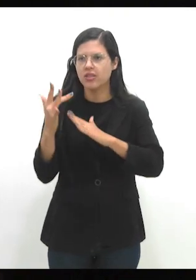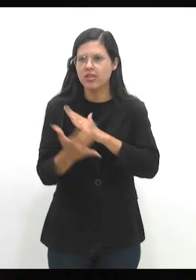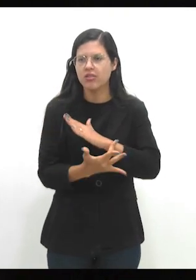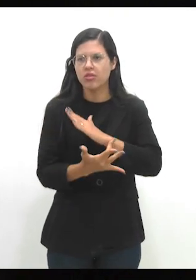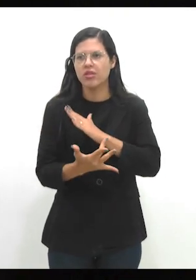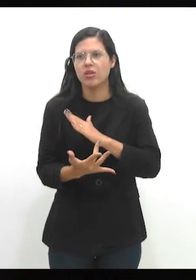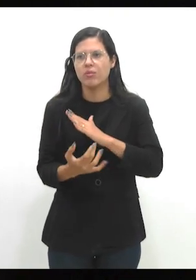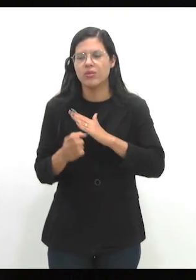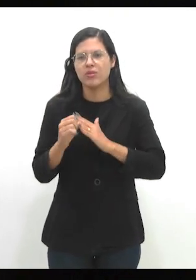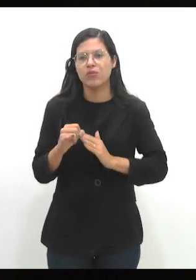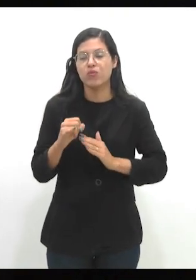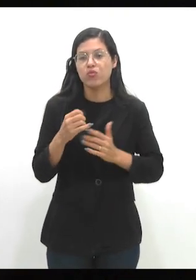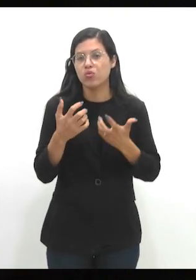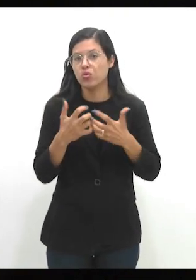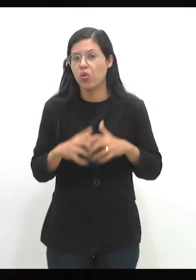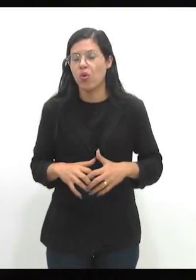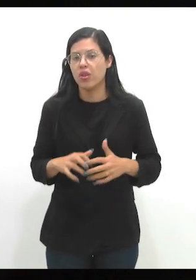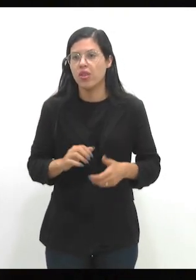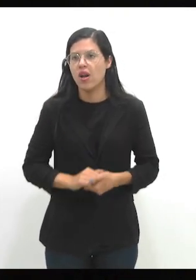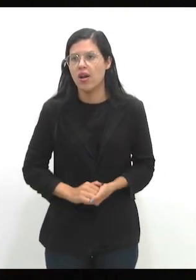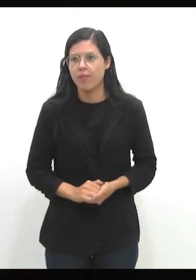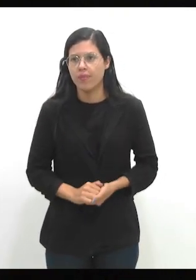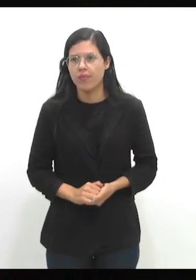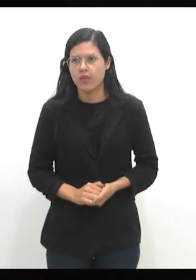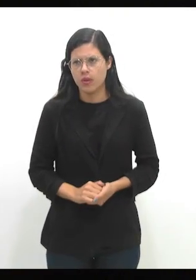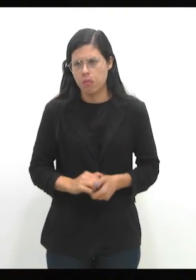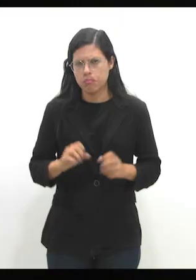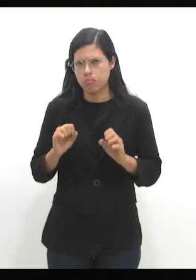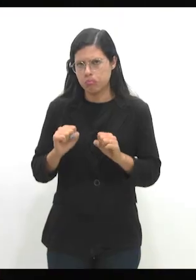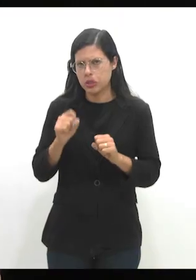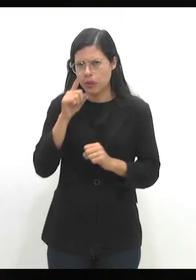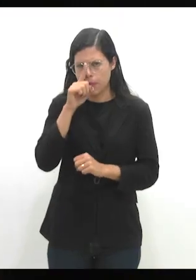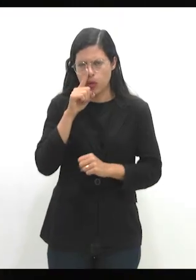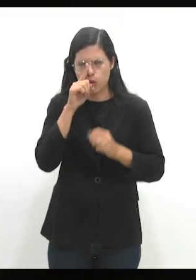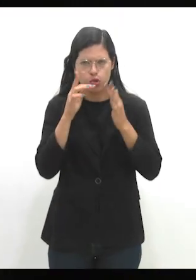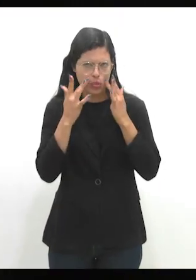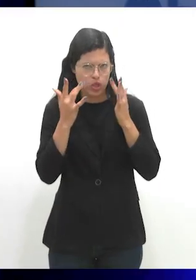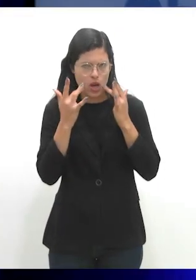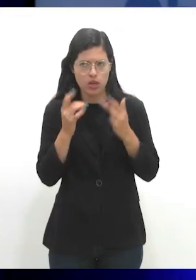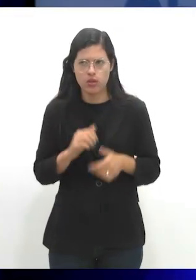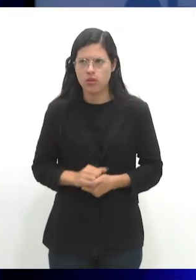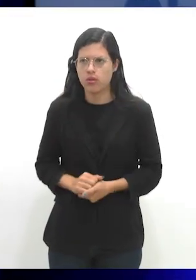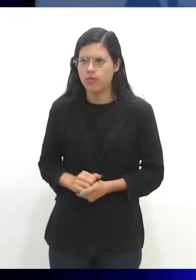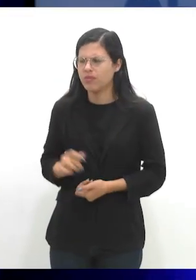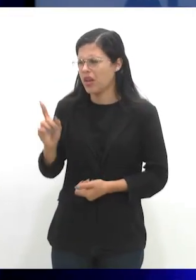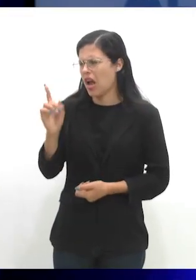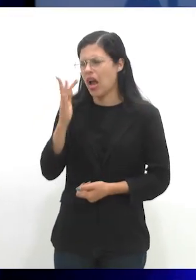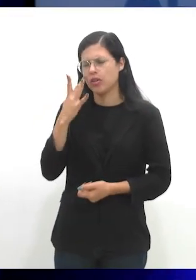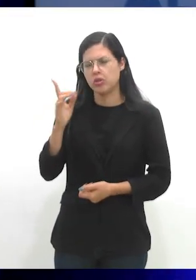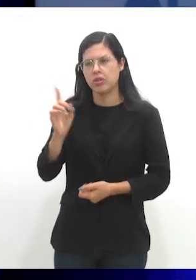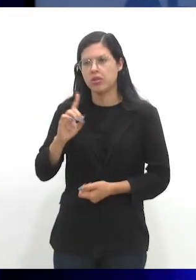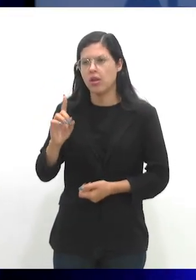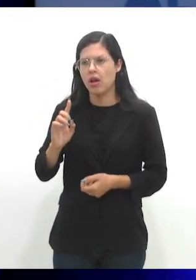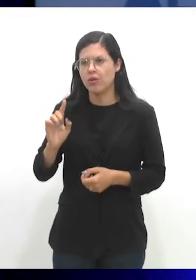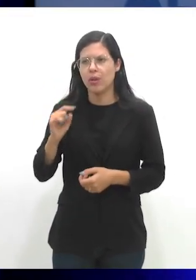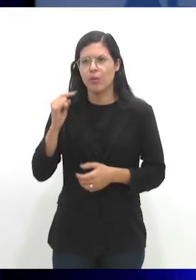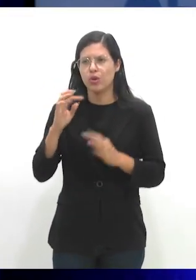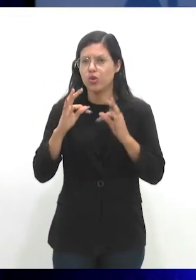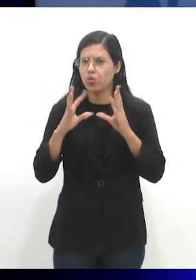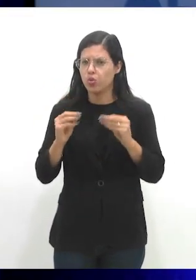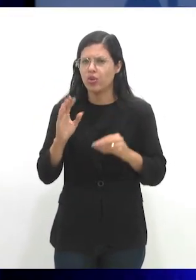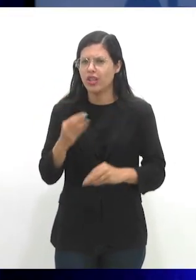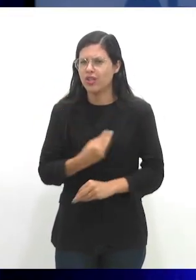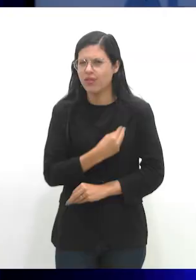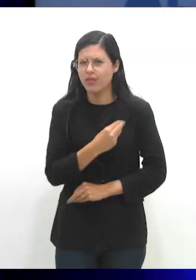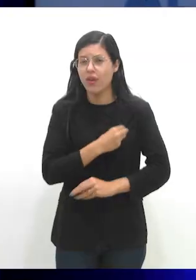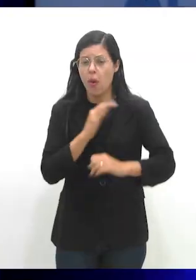isso é que funciona. Diante de tudo isso, isso ameaça o futuro do teatro? Eu acho que não. Depois de tudo que a gente passou,